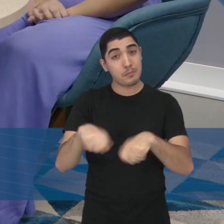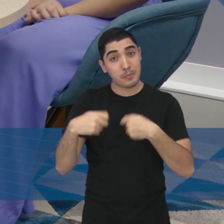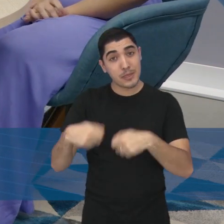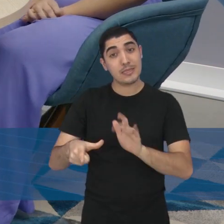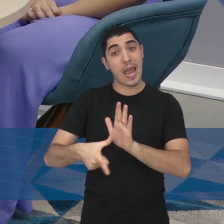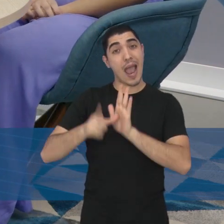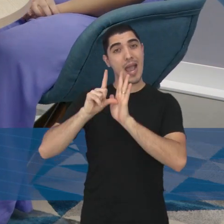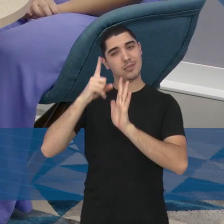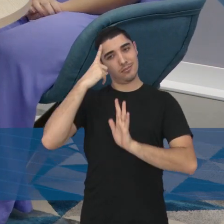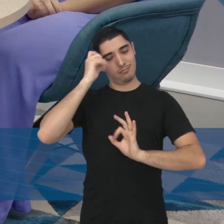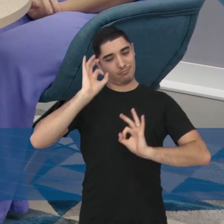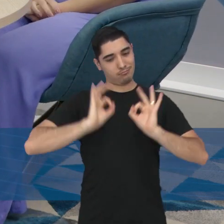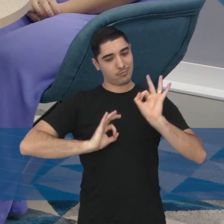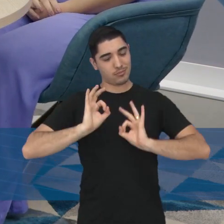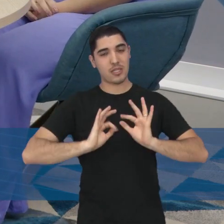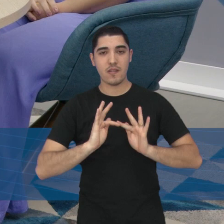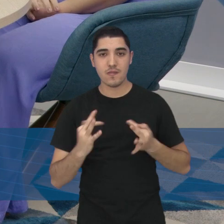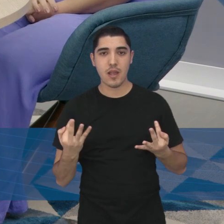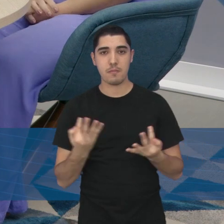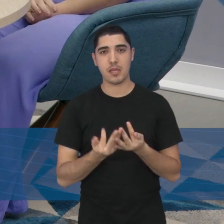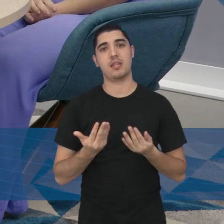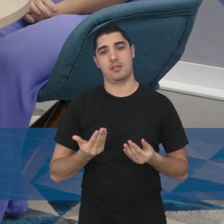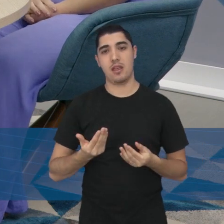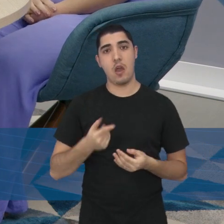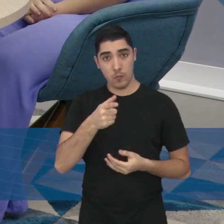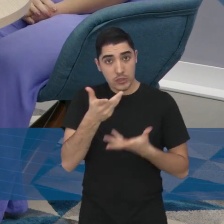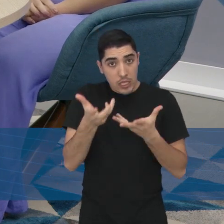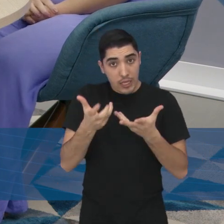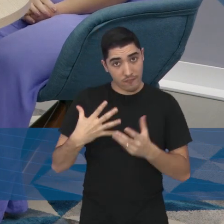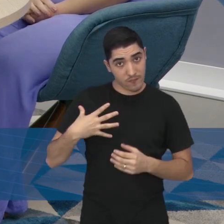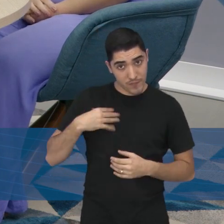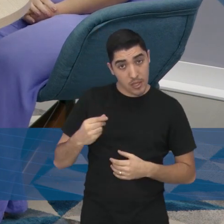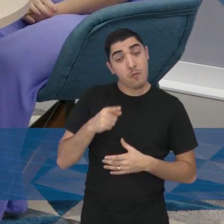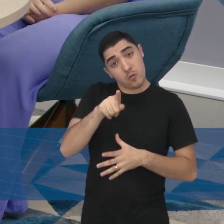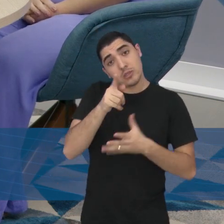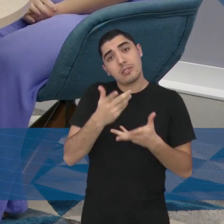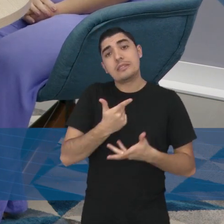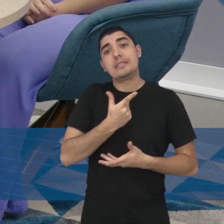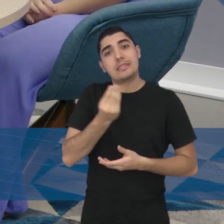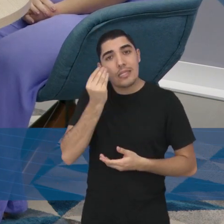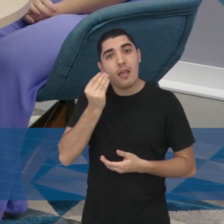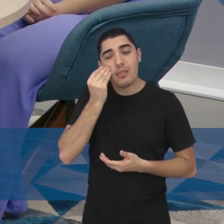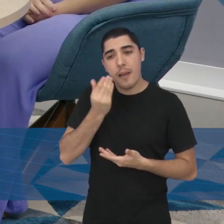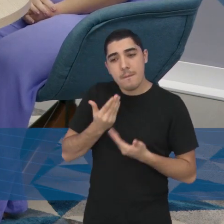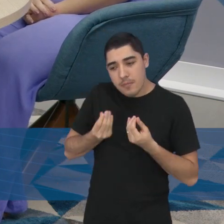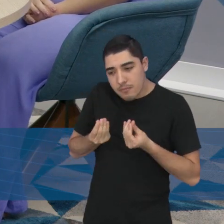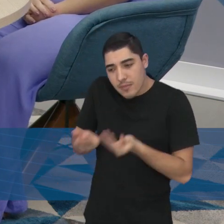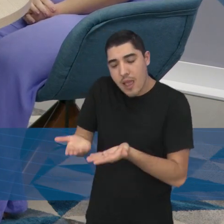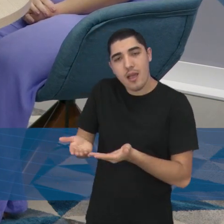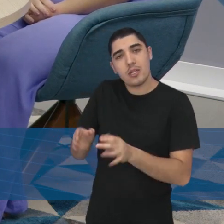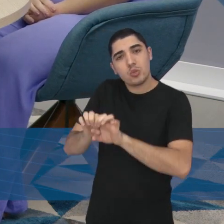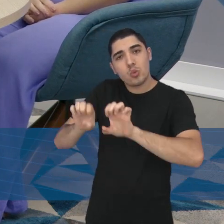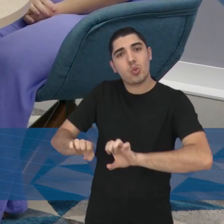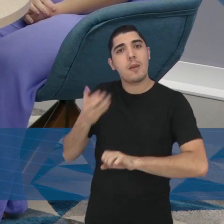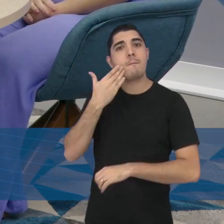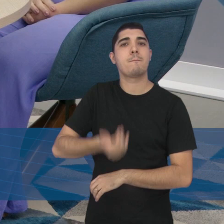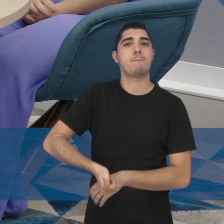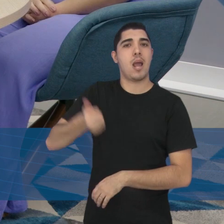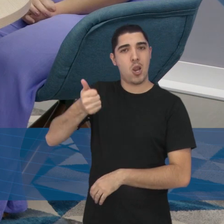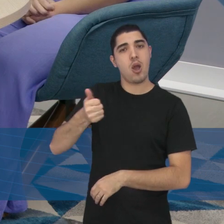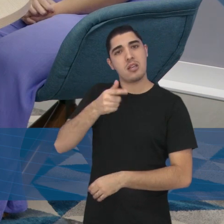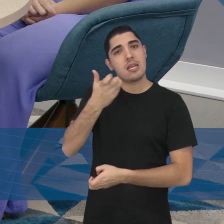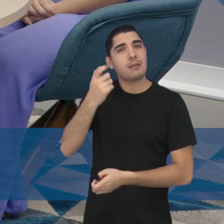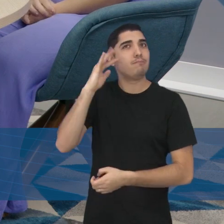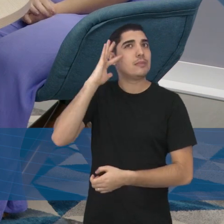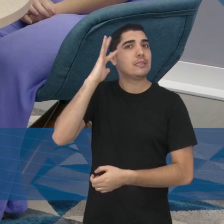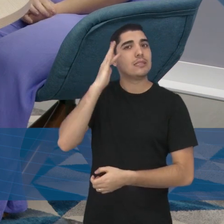esse planejamento, né? A gente fala, quando, né, você tem um filho, você quer dar uma estrutura melhor do que aquela que você teve, né? Você pensa em